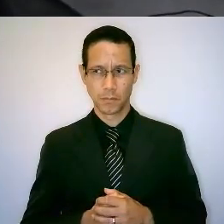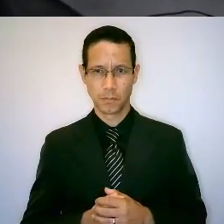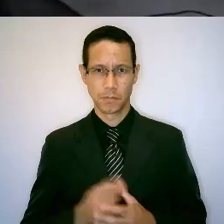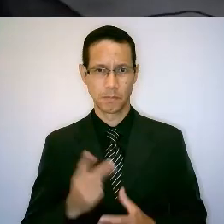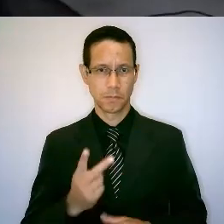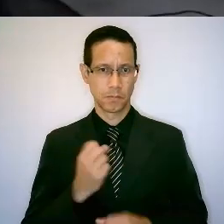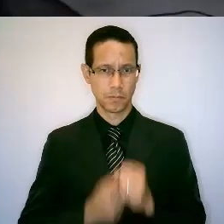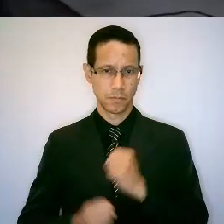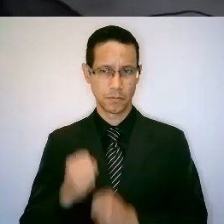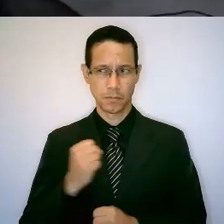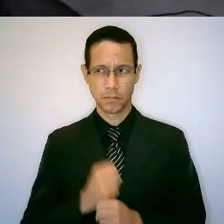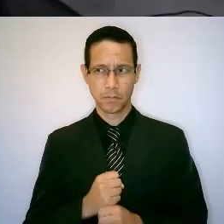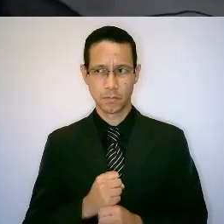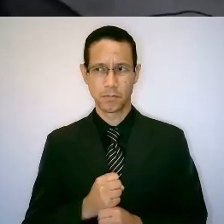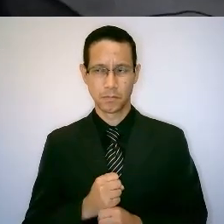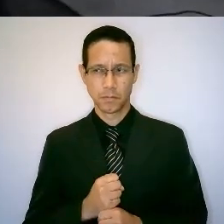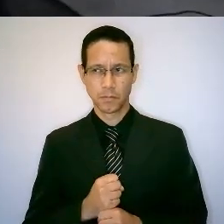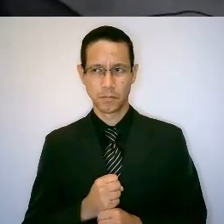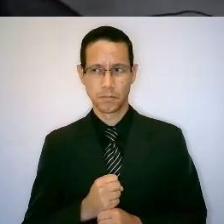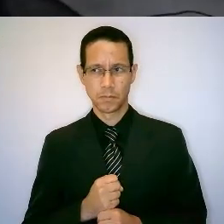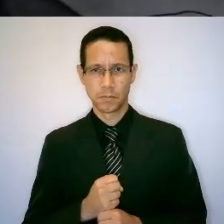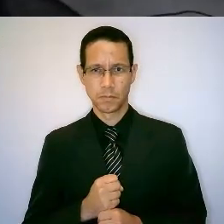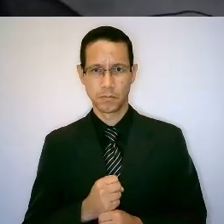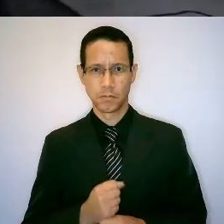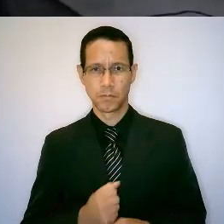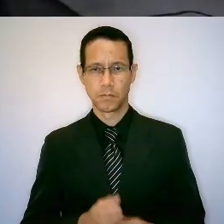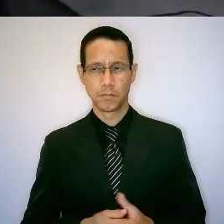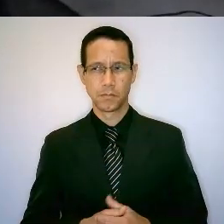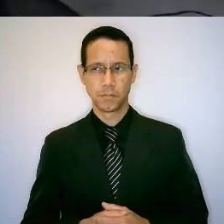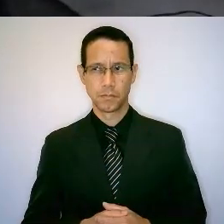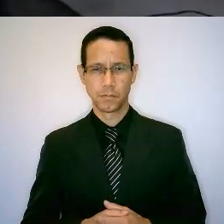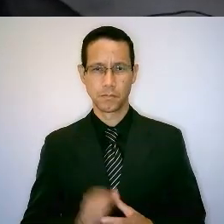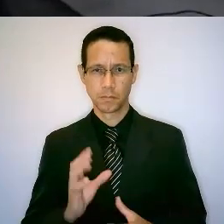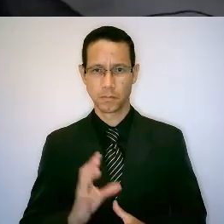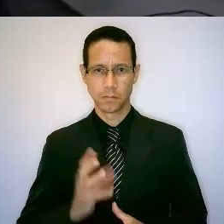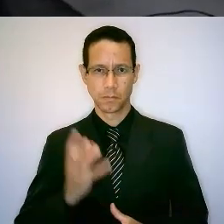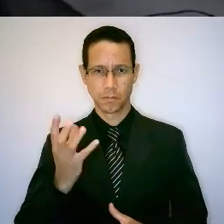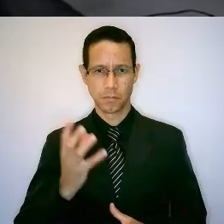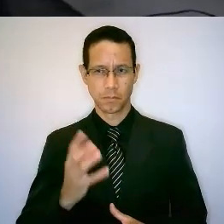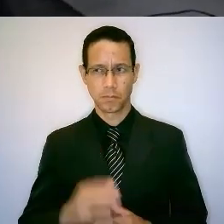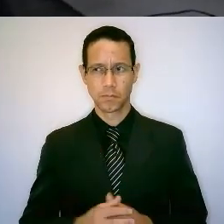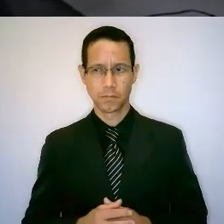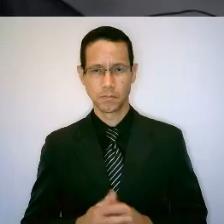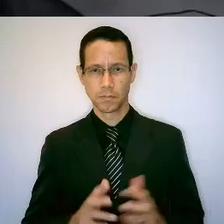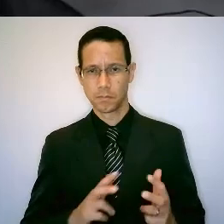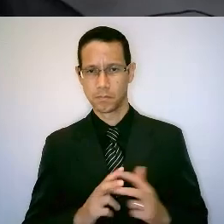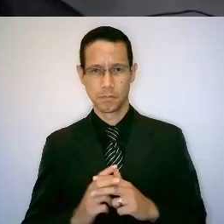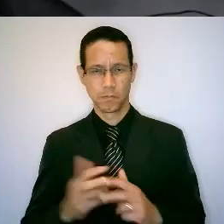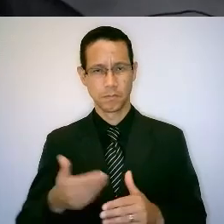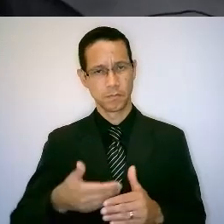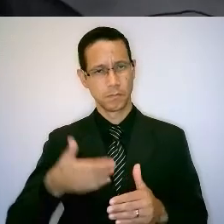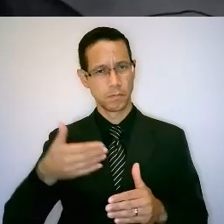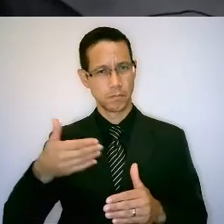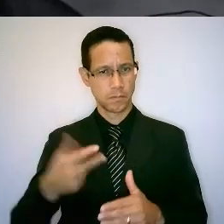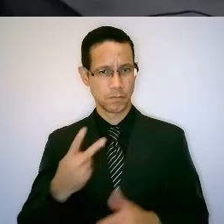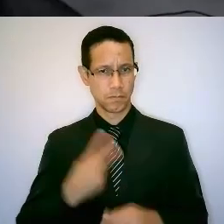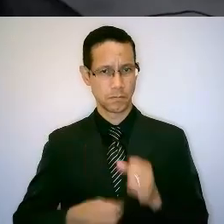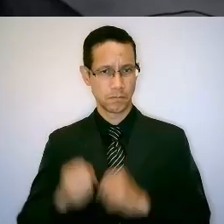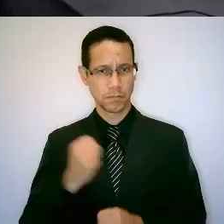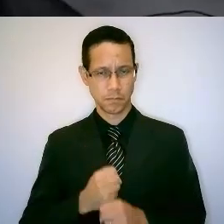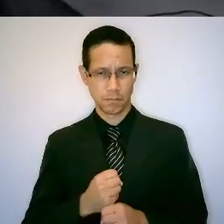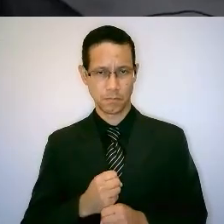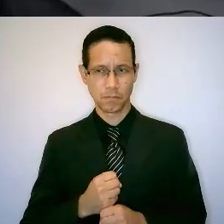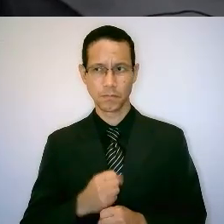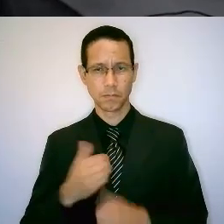anterior aos acontecimentos que a data do homicídio e